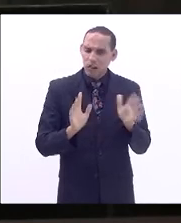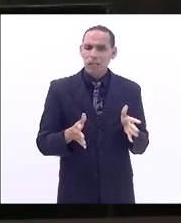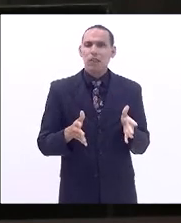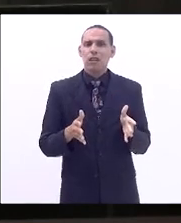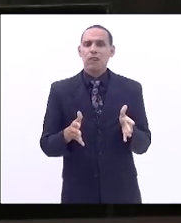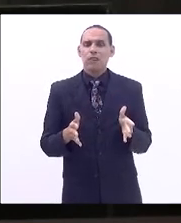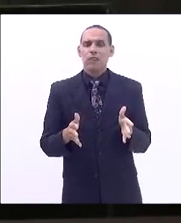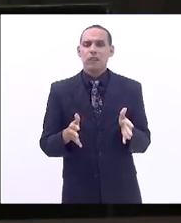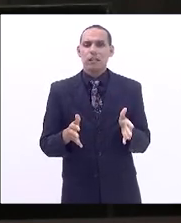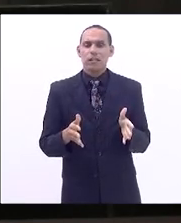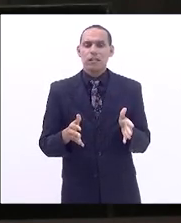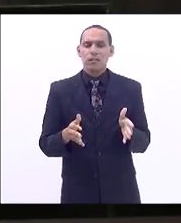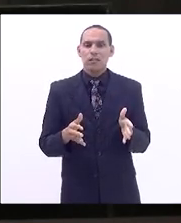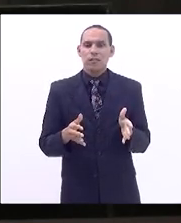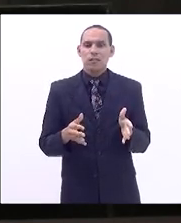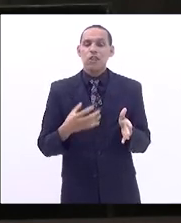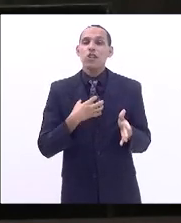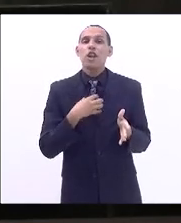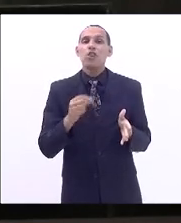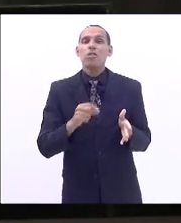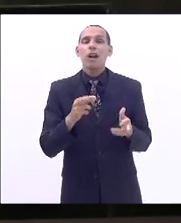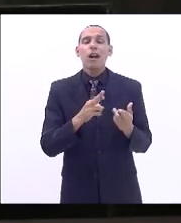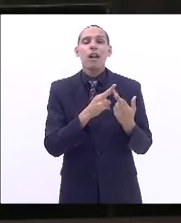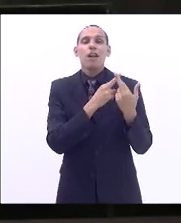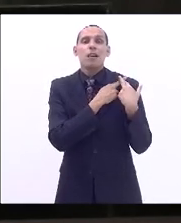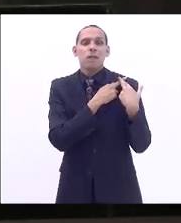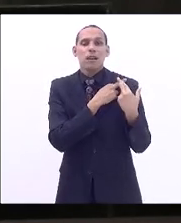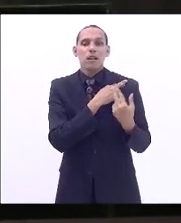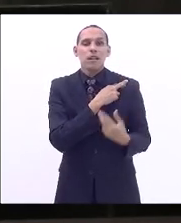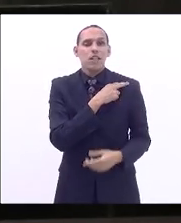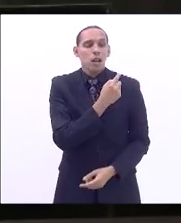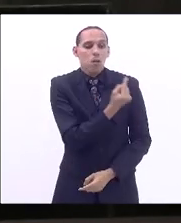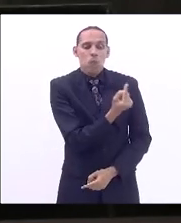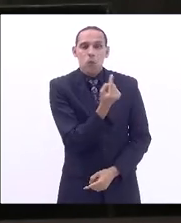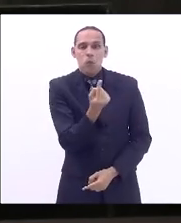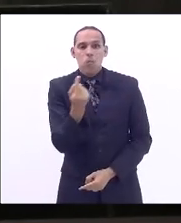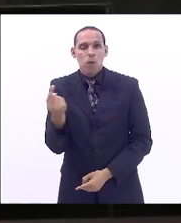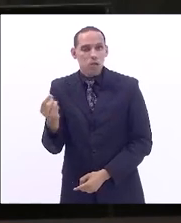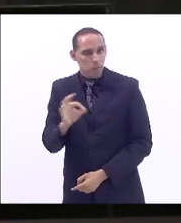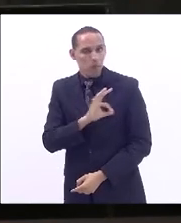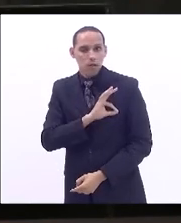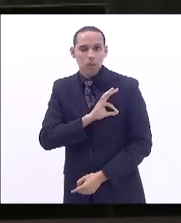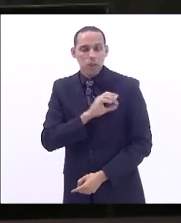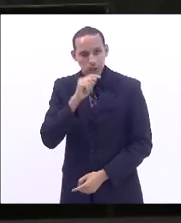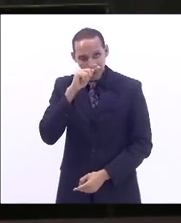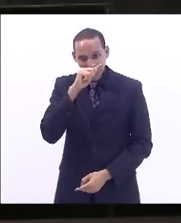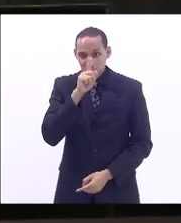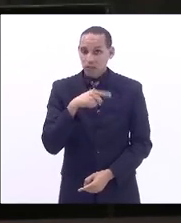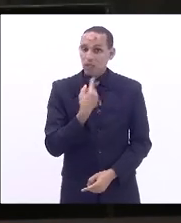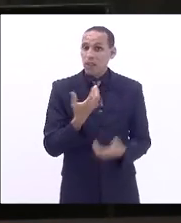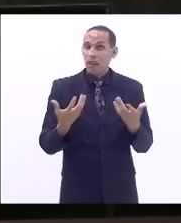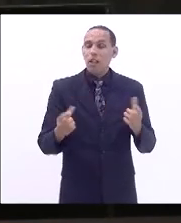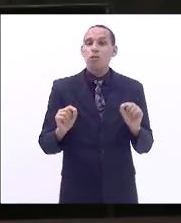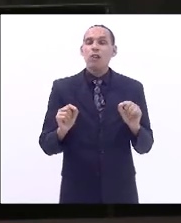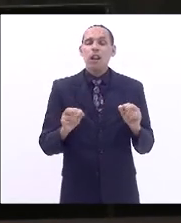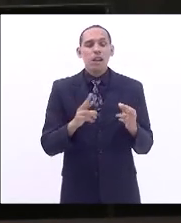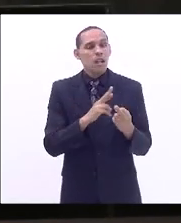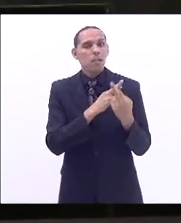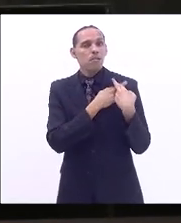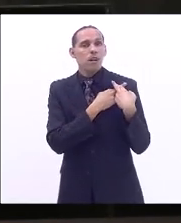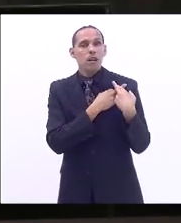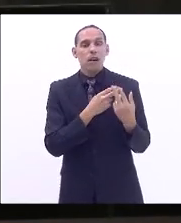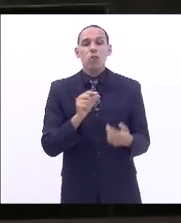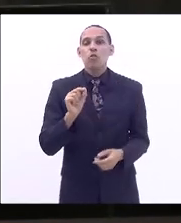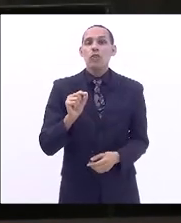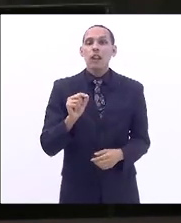alguma forma de responsabilizar individualmente algum policial o que a gente quer responsabilizar